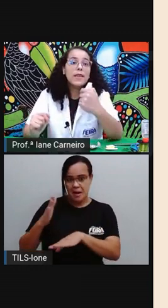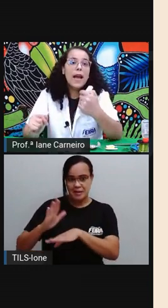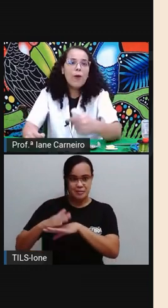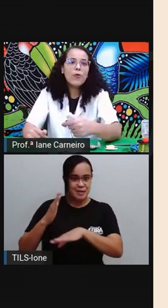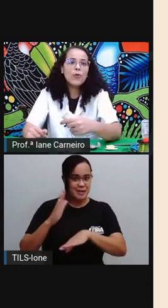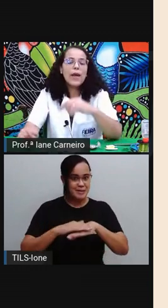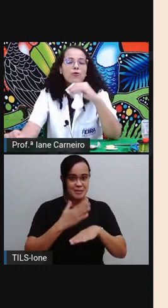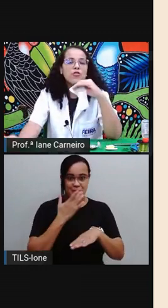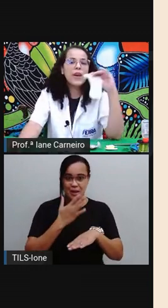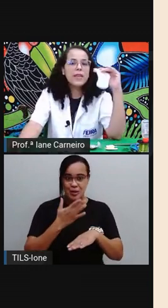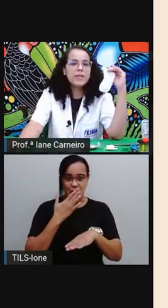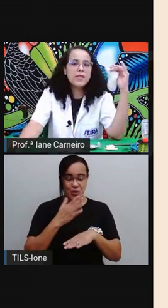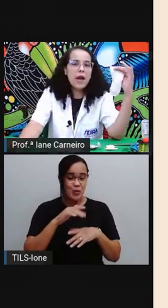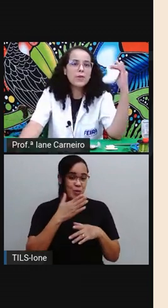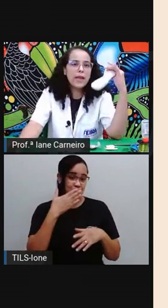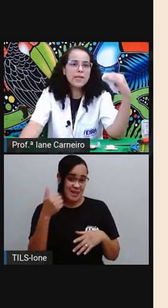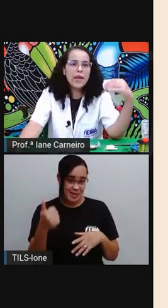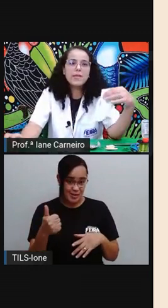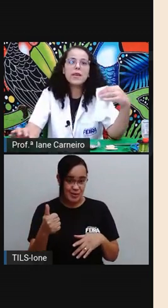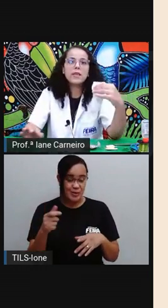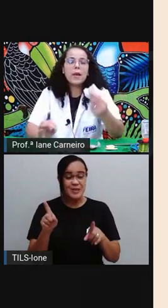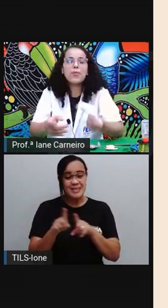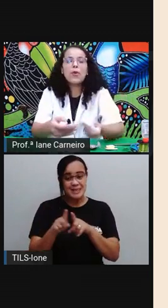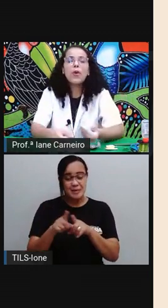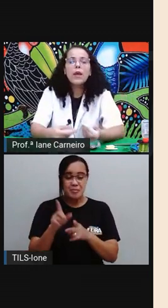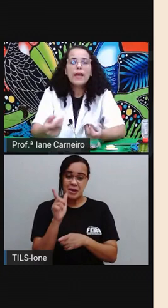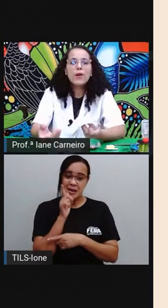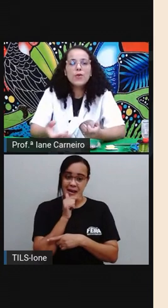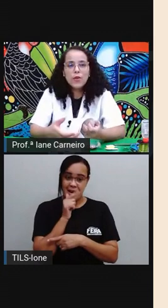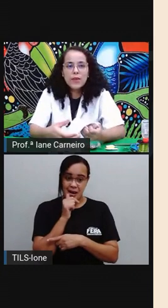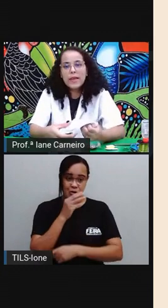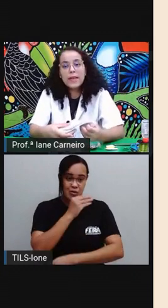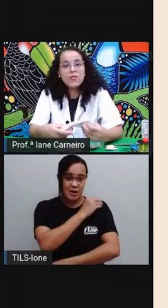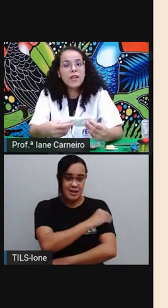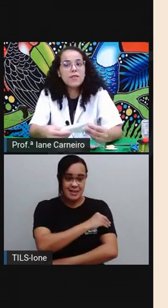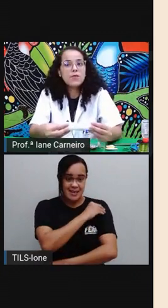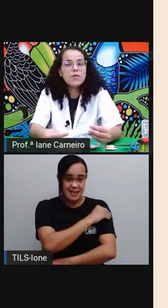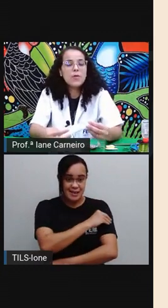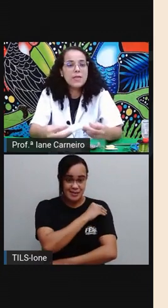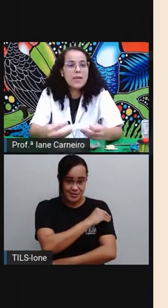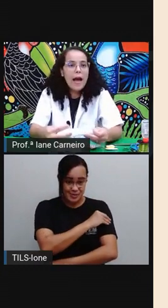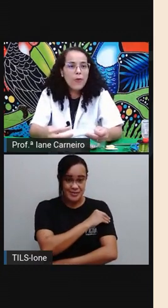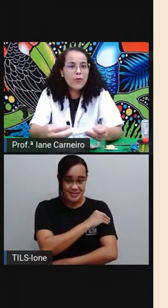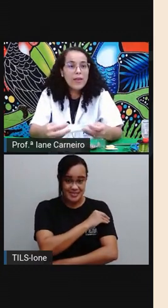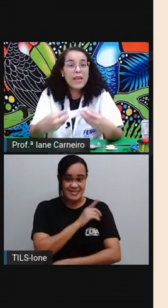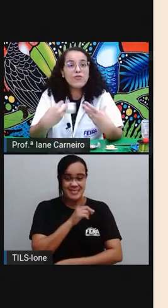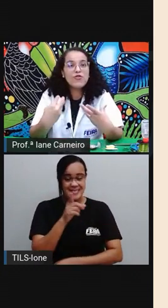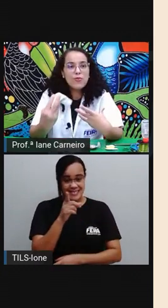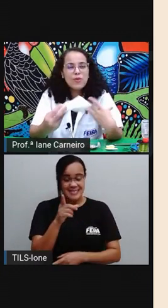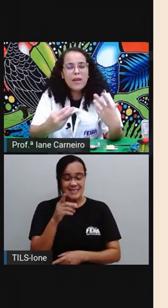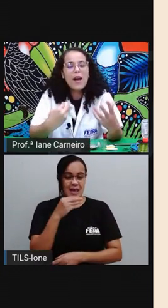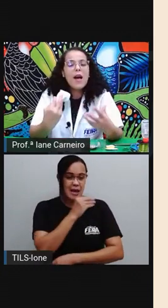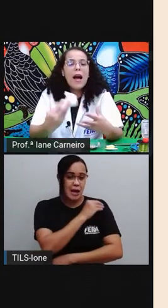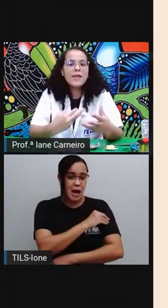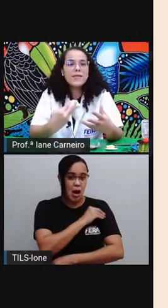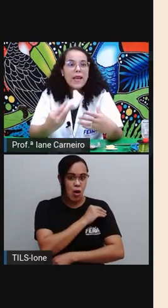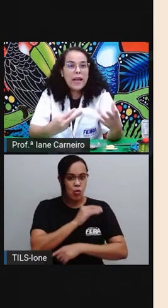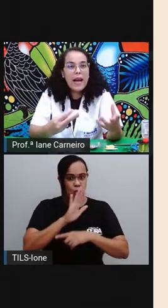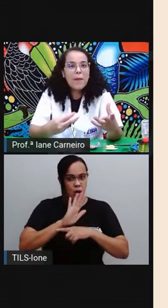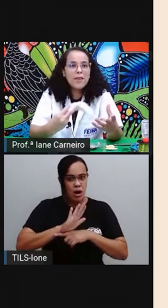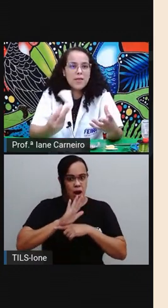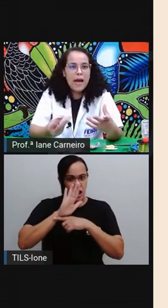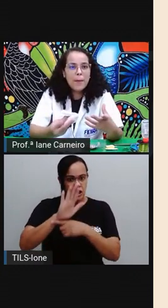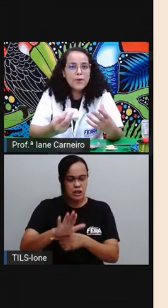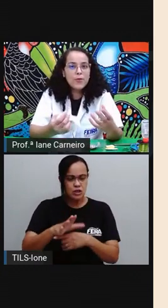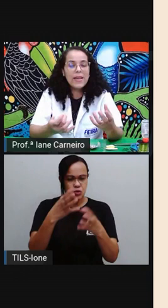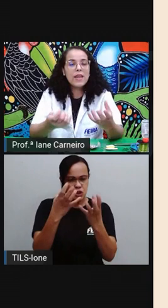água e álcool, né? O diferencial dessa receita que a Pro encontrou na internet é que eles usam esse álcool, né, que ajuda a